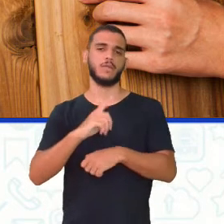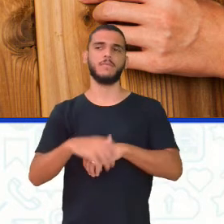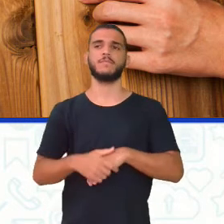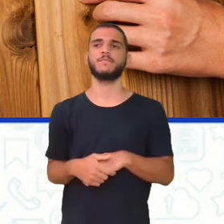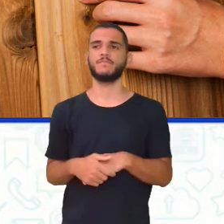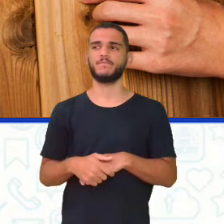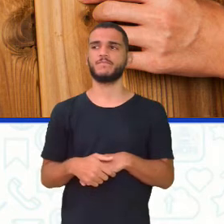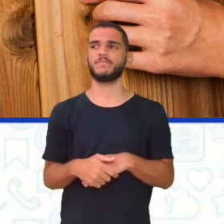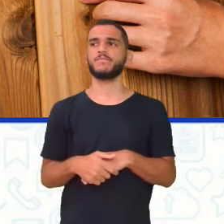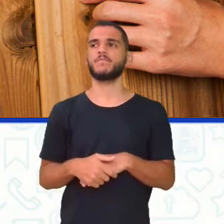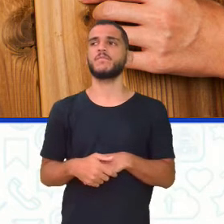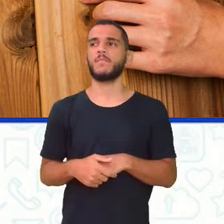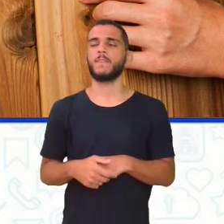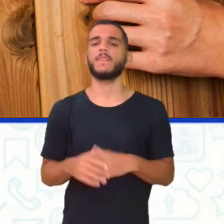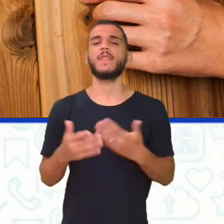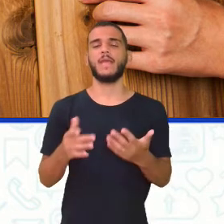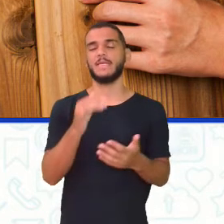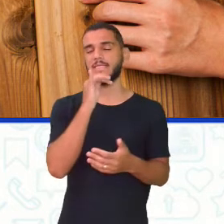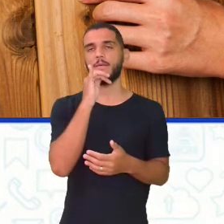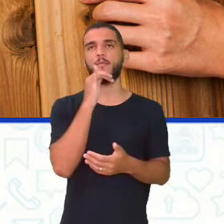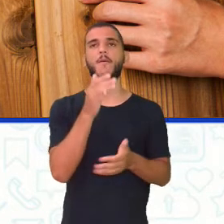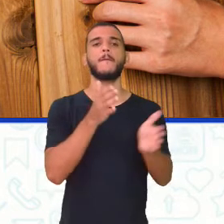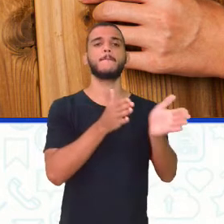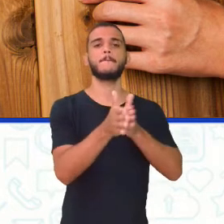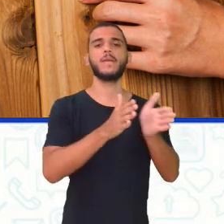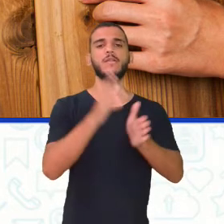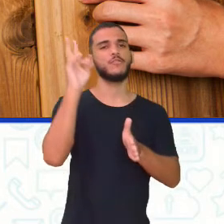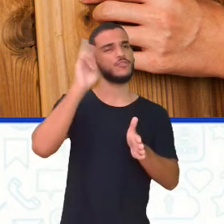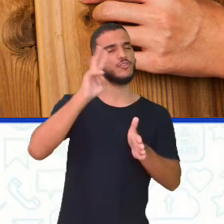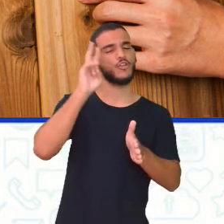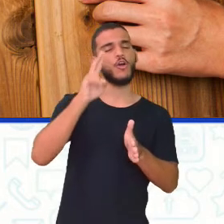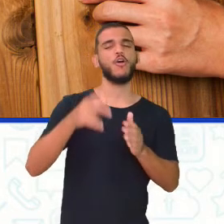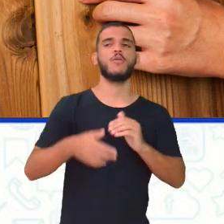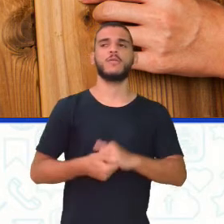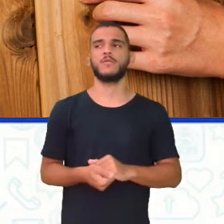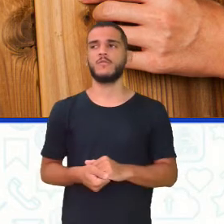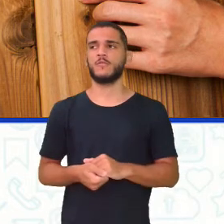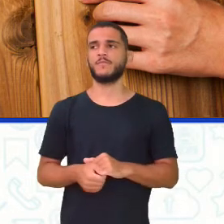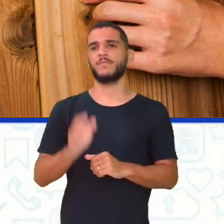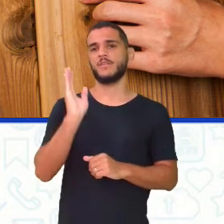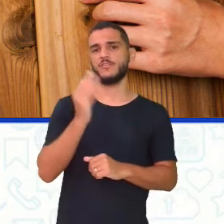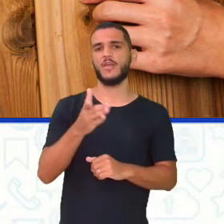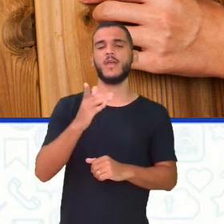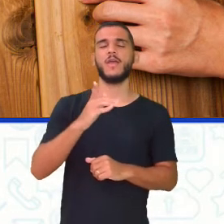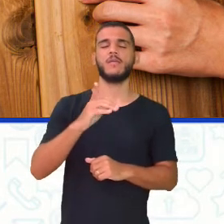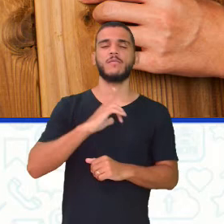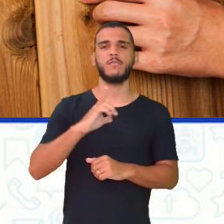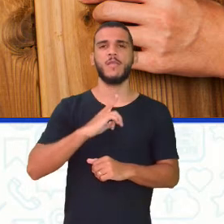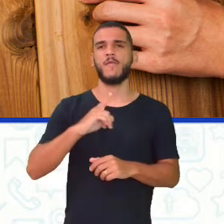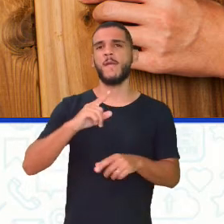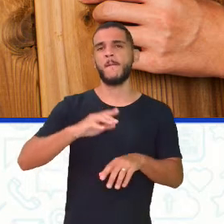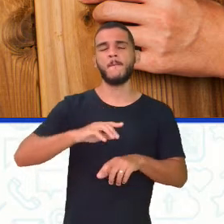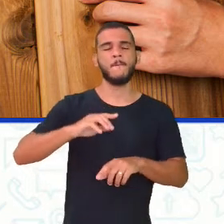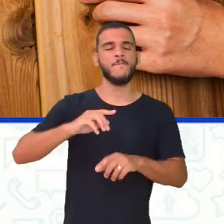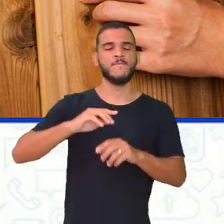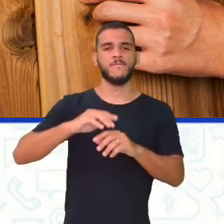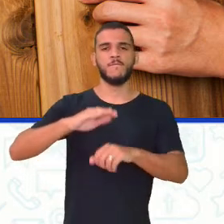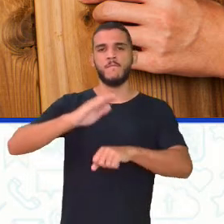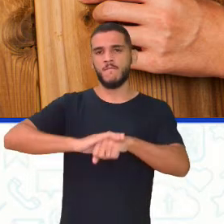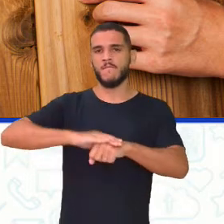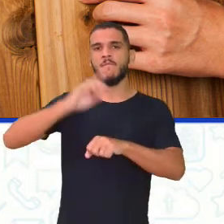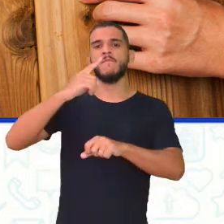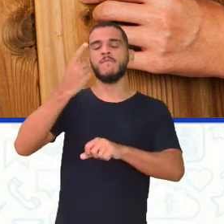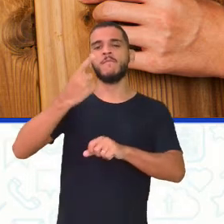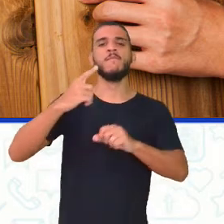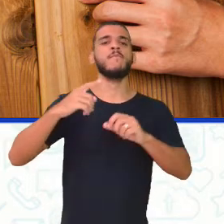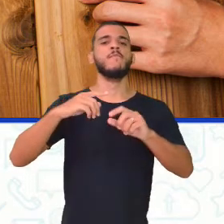se a gente pensar em momentos históricos, ó, já houve mais de uma guerra, né, no mundo, por exemplo. Então, eu